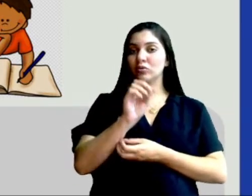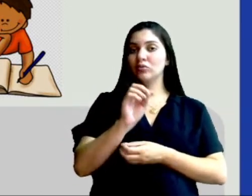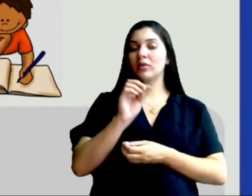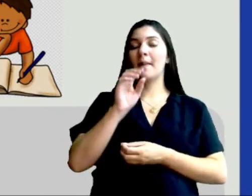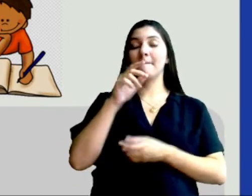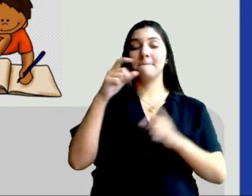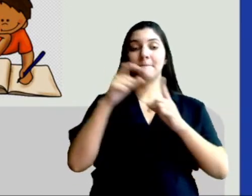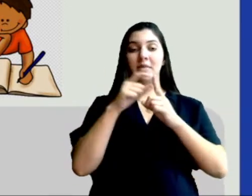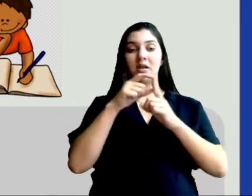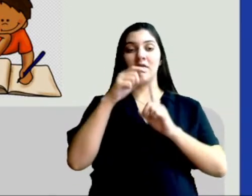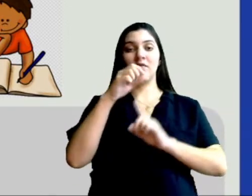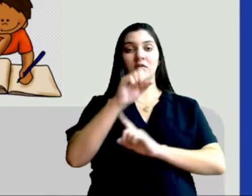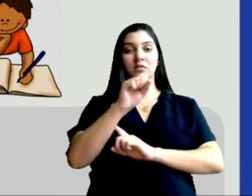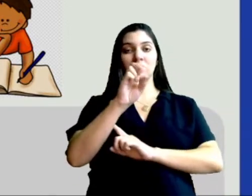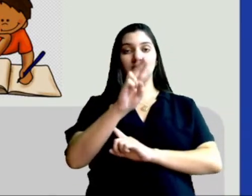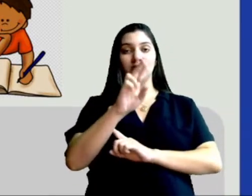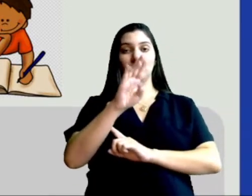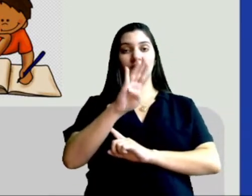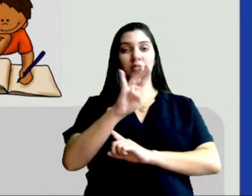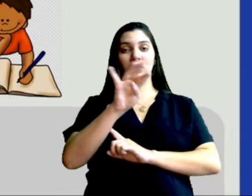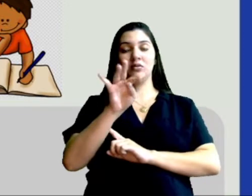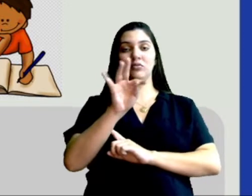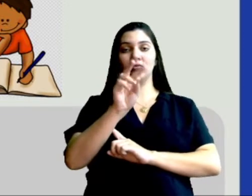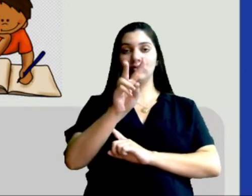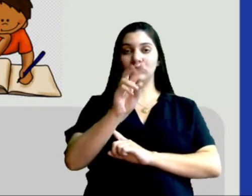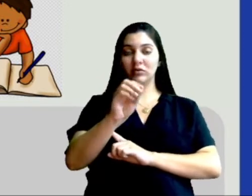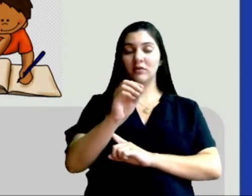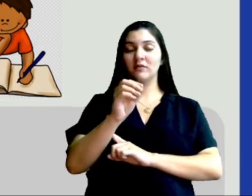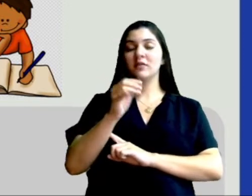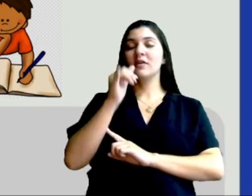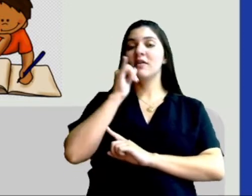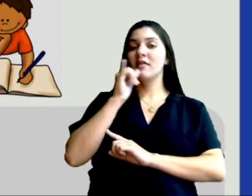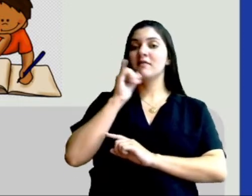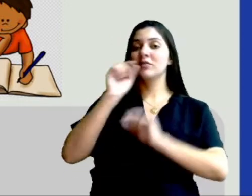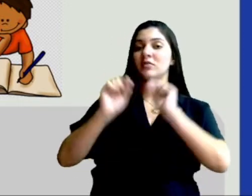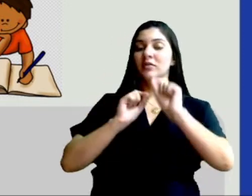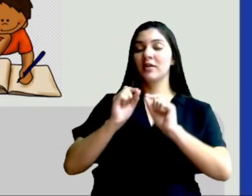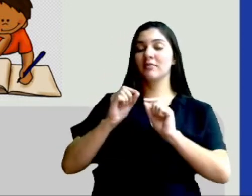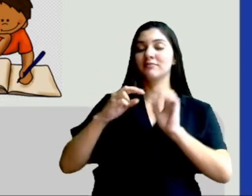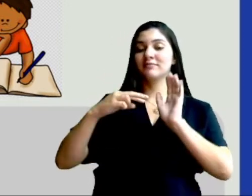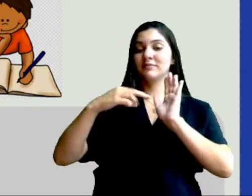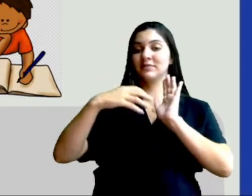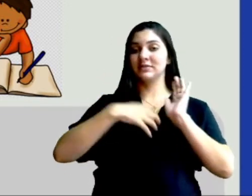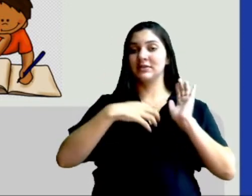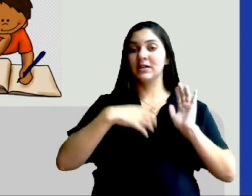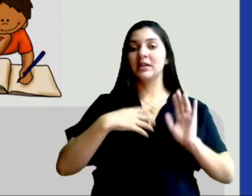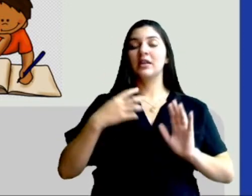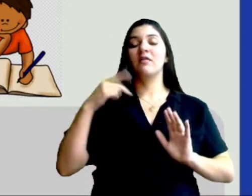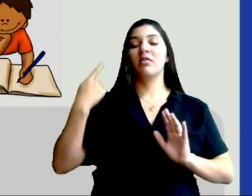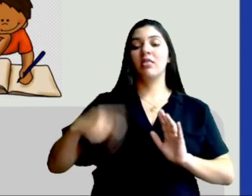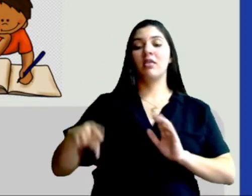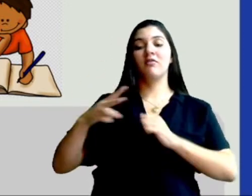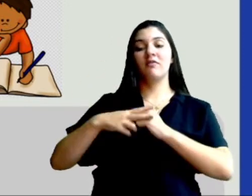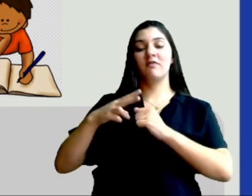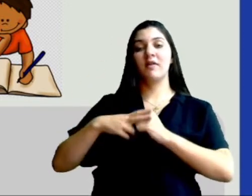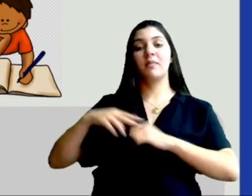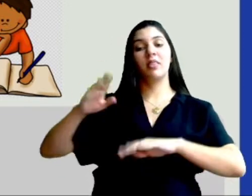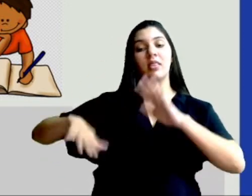quer dizer que o sentido dos tempos verbais deste modo depende do verbo da